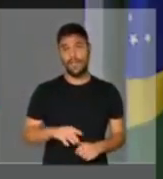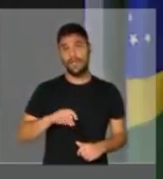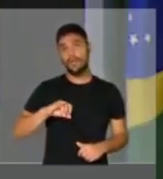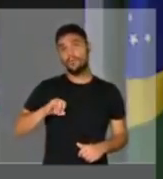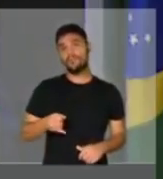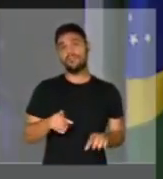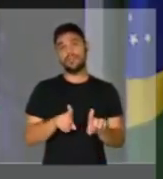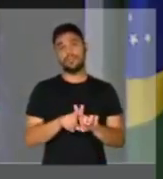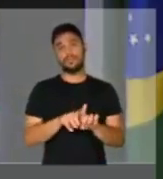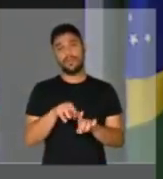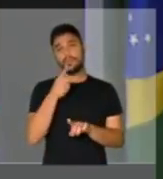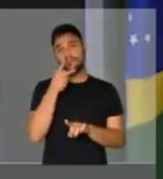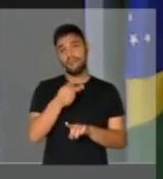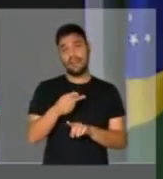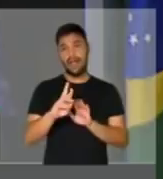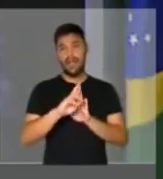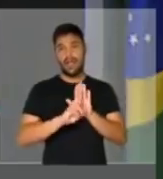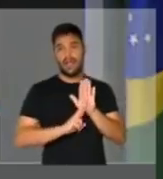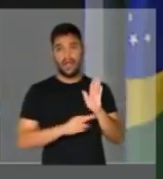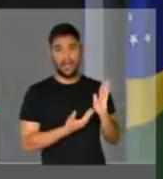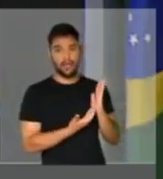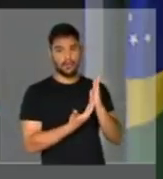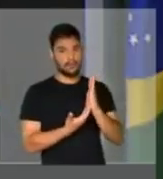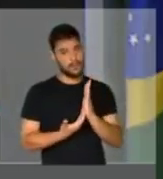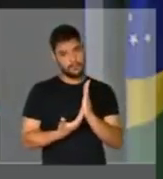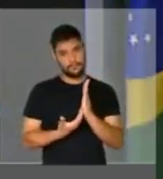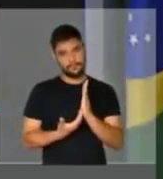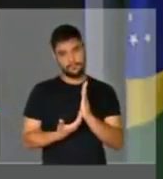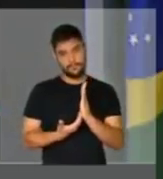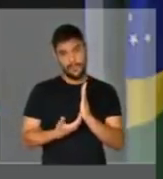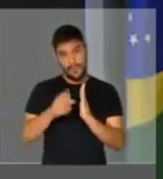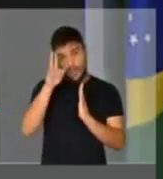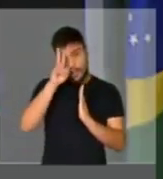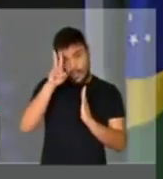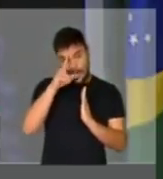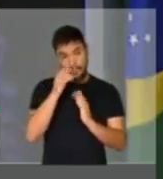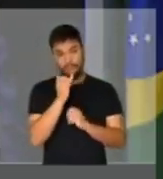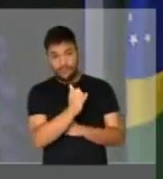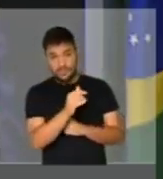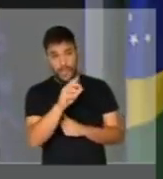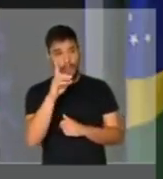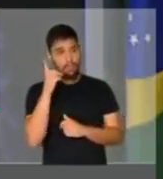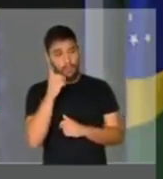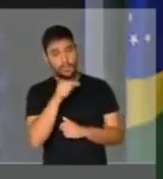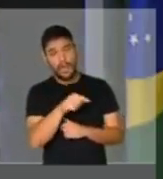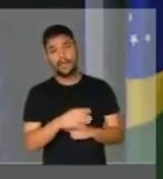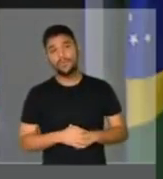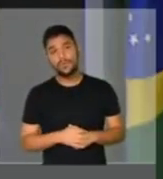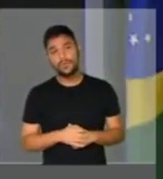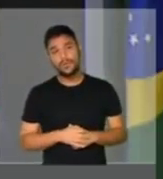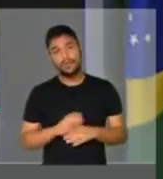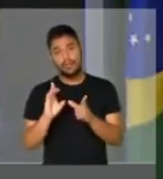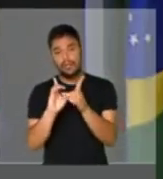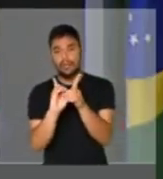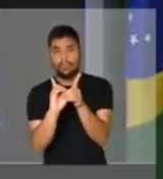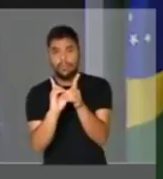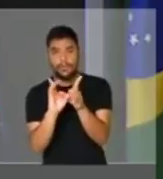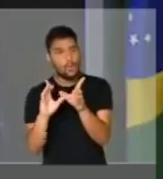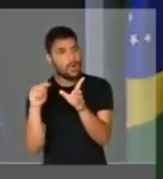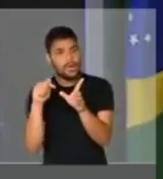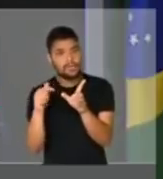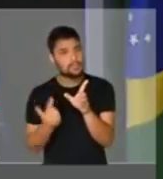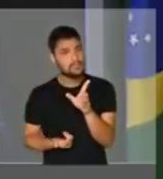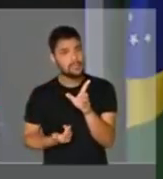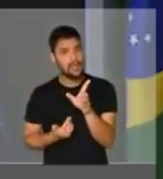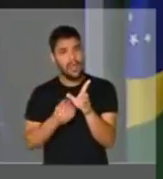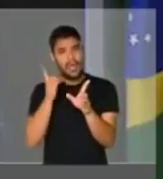Aproveito para citar o regimento interno da Câmara dos Deputados e para lembrar o deputado que democracia não se